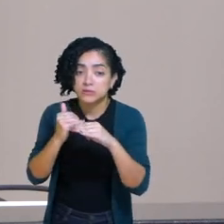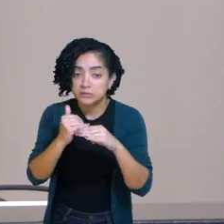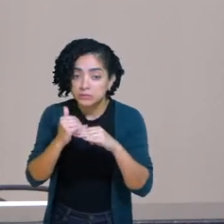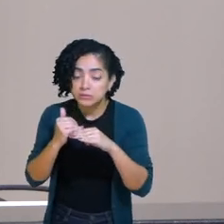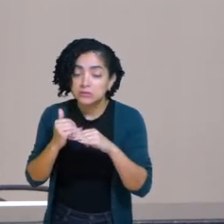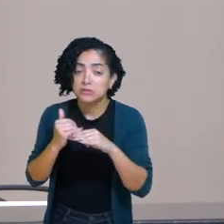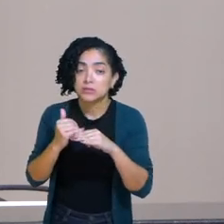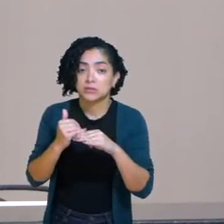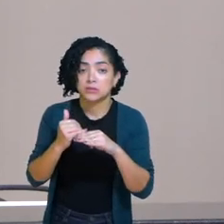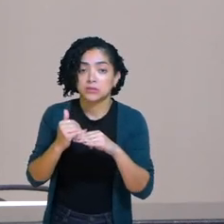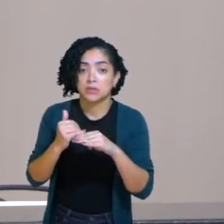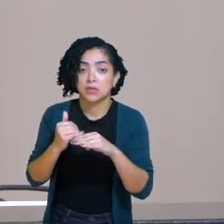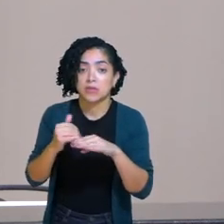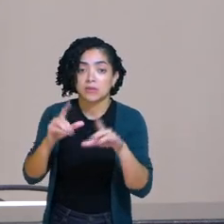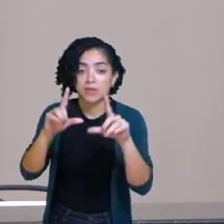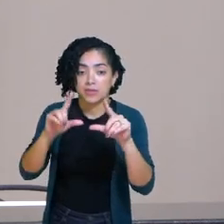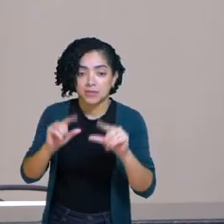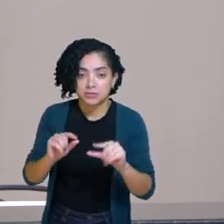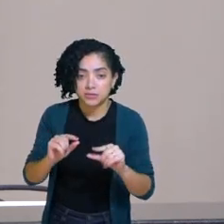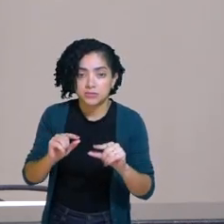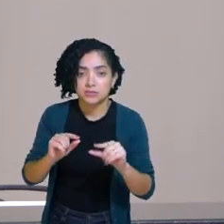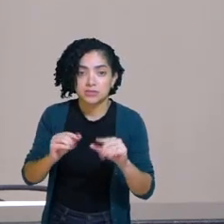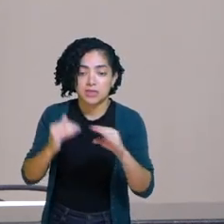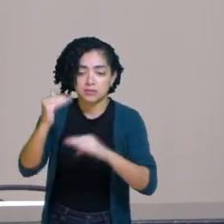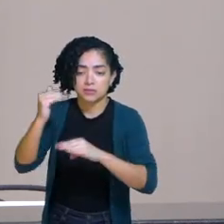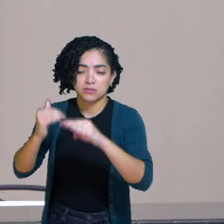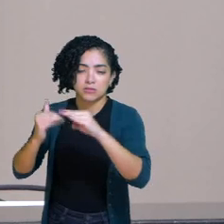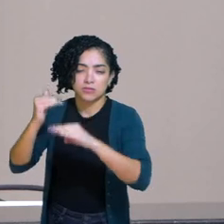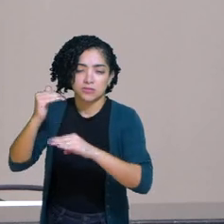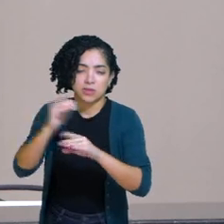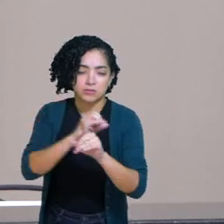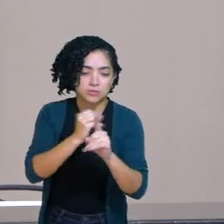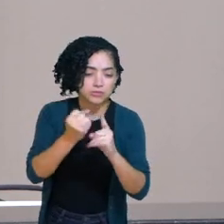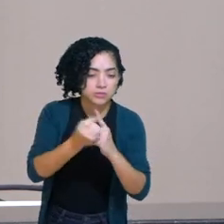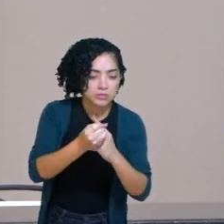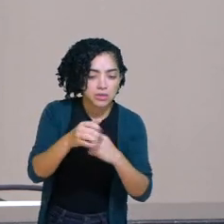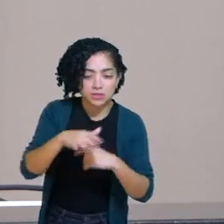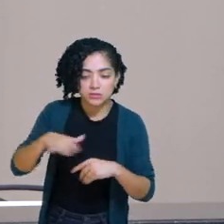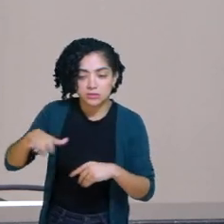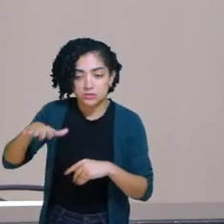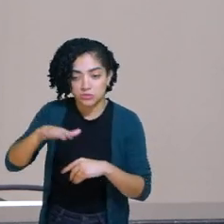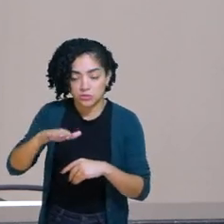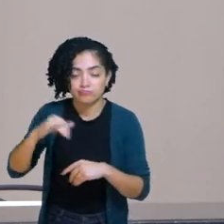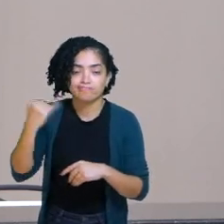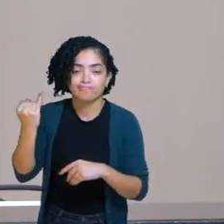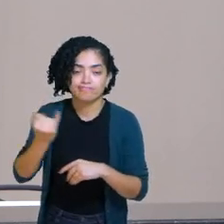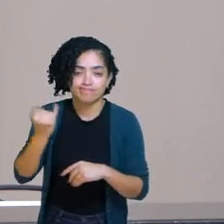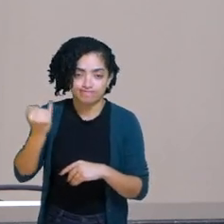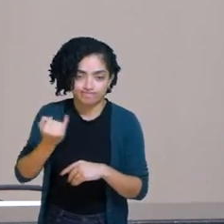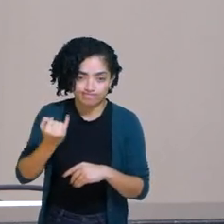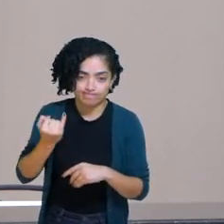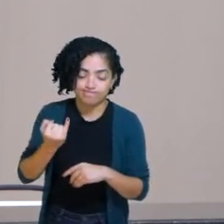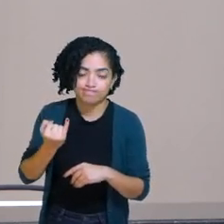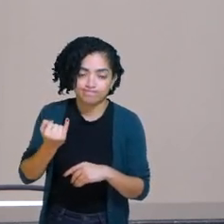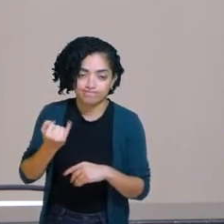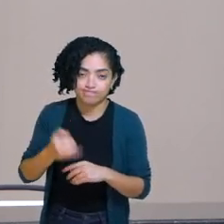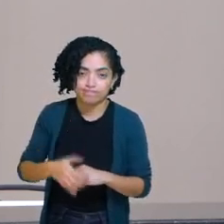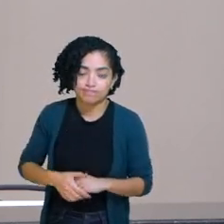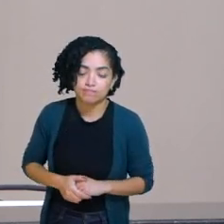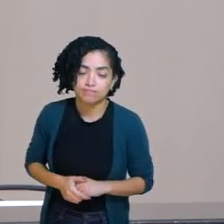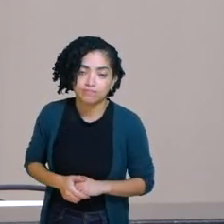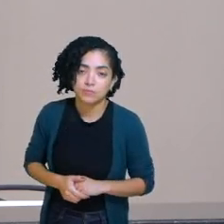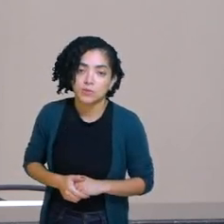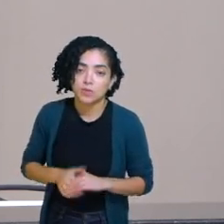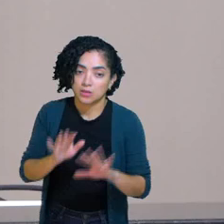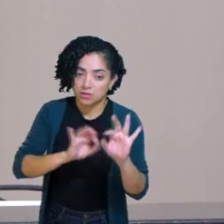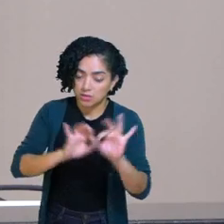continuada para reduzir as desigualdades sociais e regionais né um ponto importante pra gente considerar na elaboração